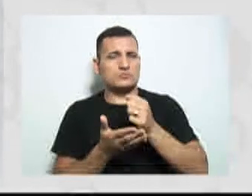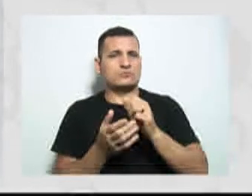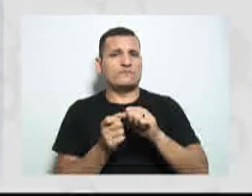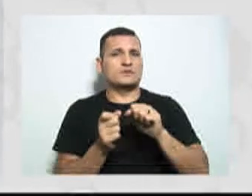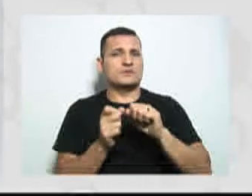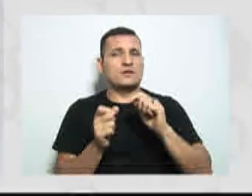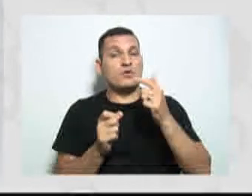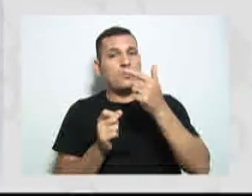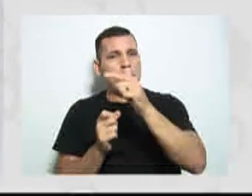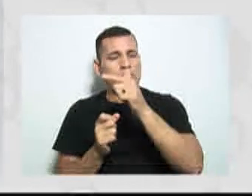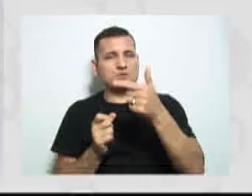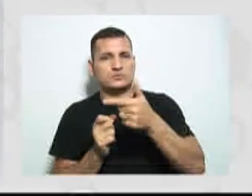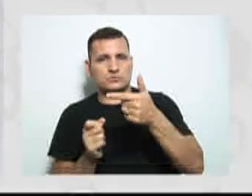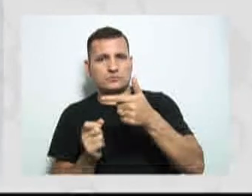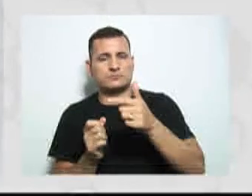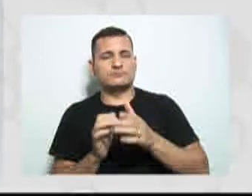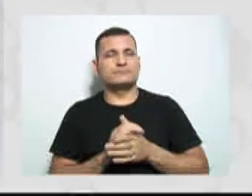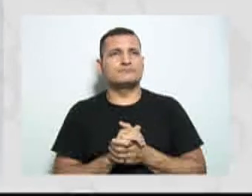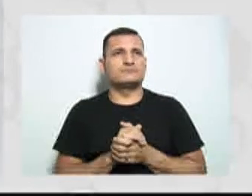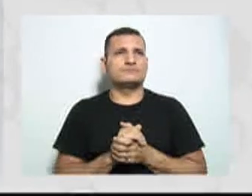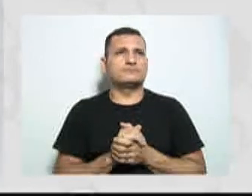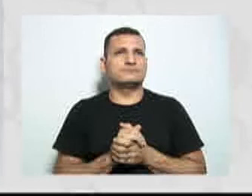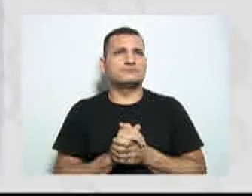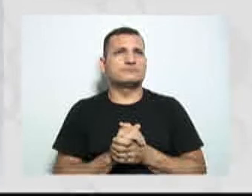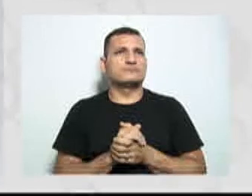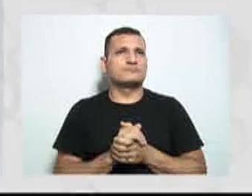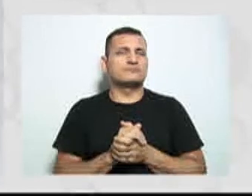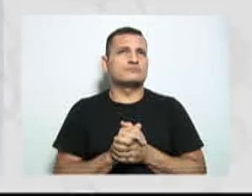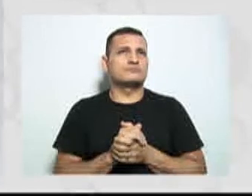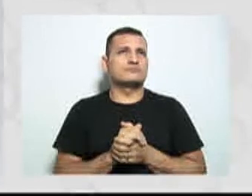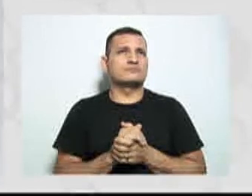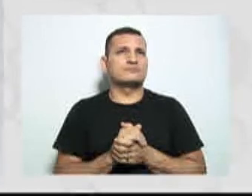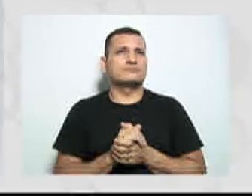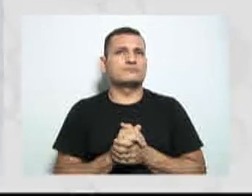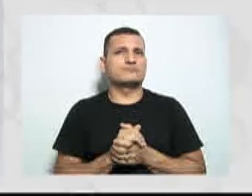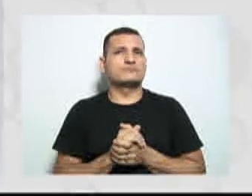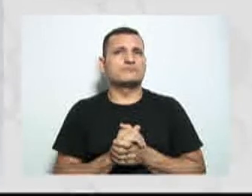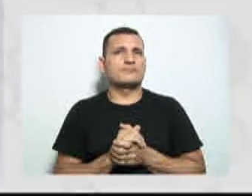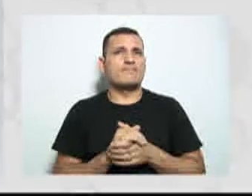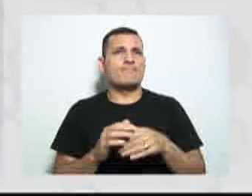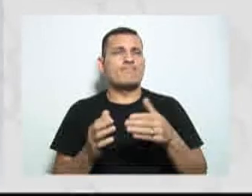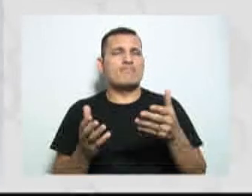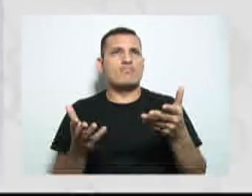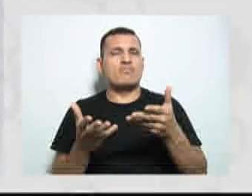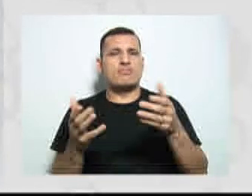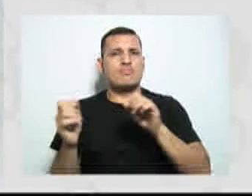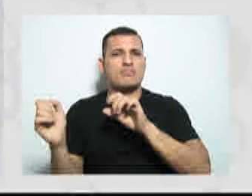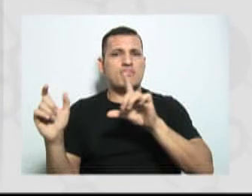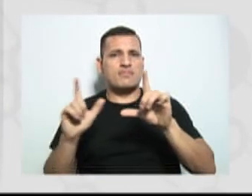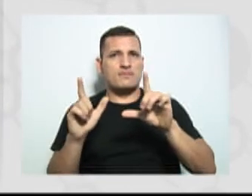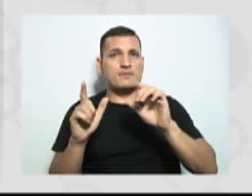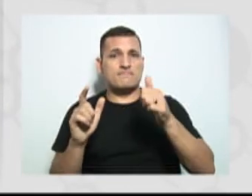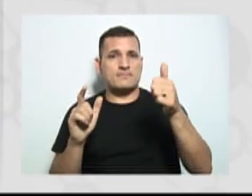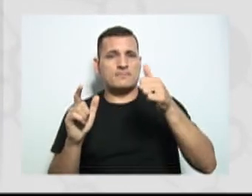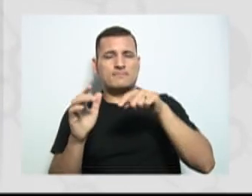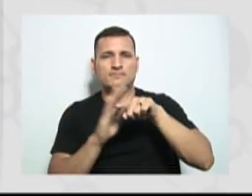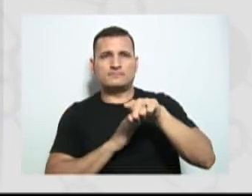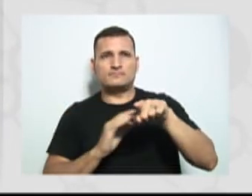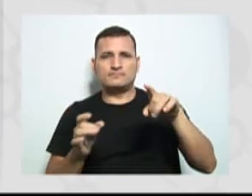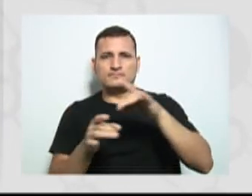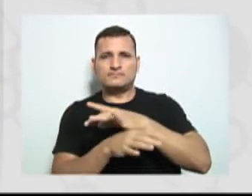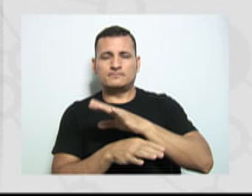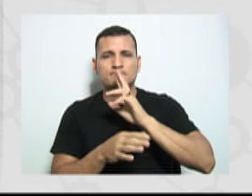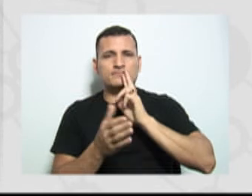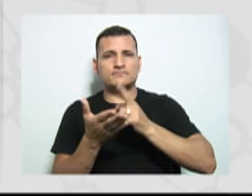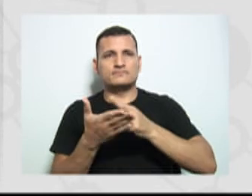senão ficaria um pouquinho complexo, tá bom? Vamos lá? Então, vamos voltando aqui para o slide. Resolvemos a questão 1,